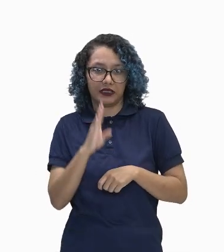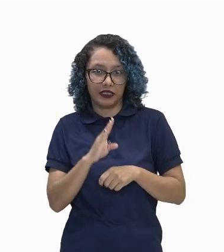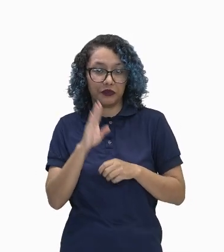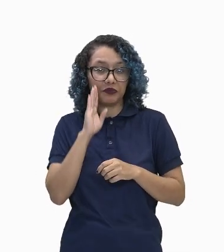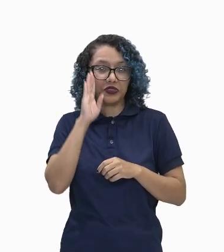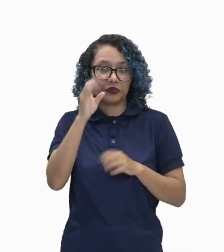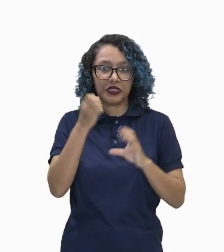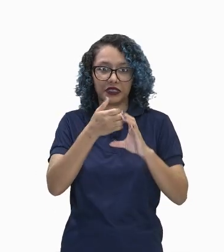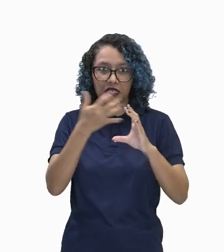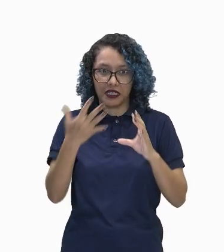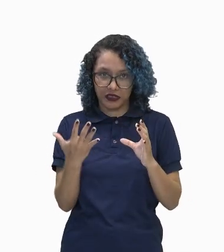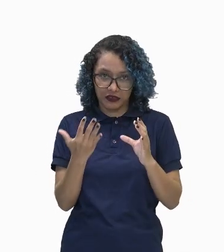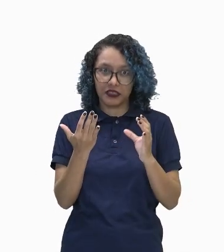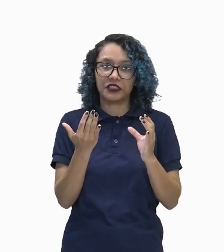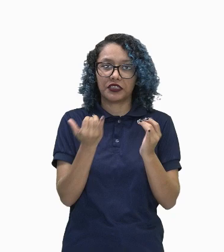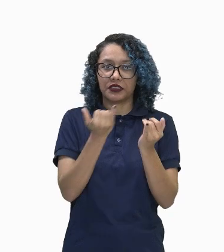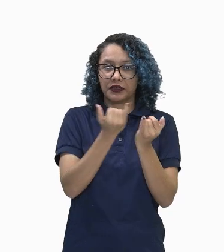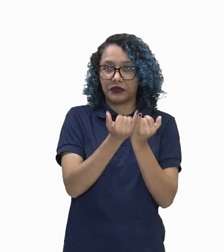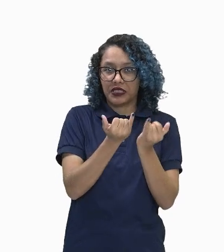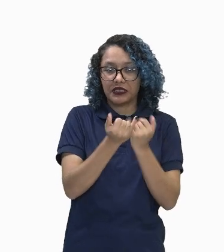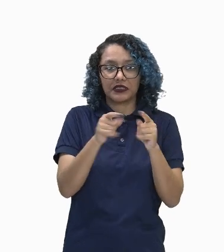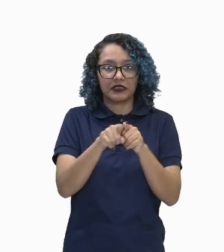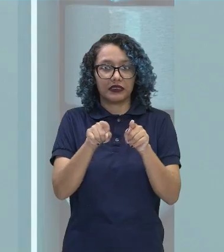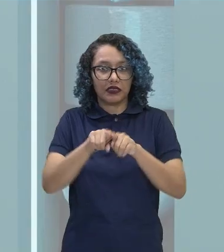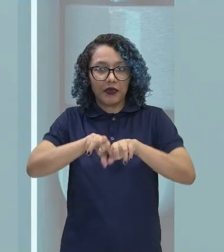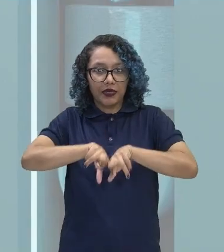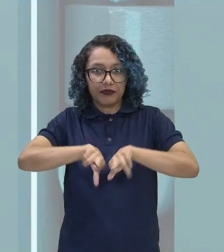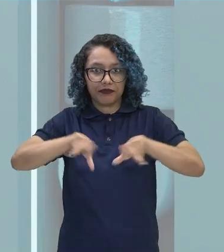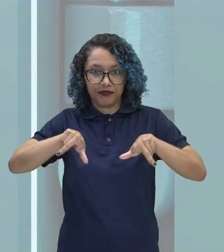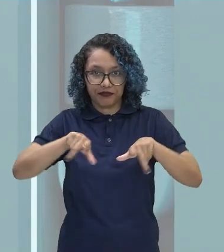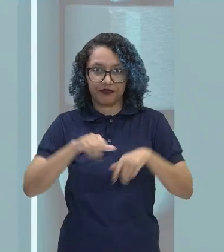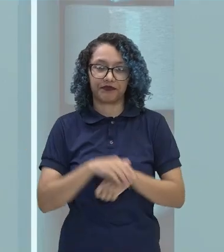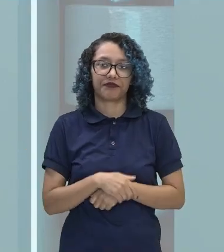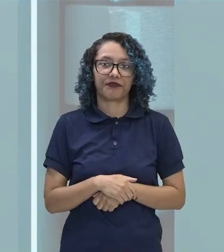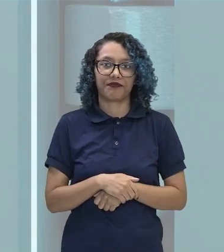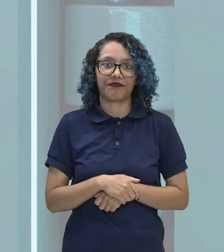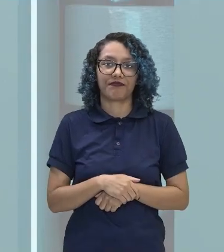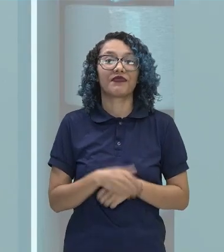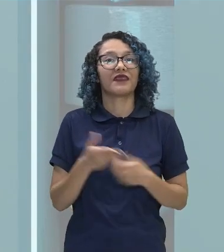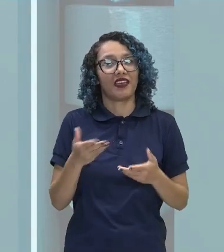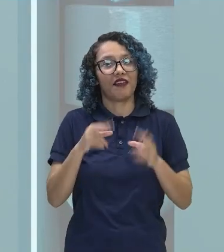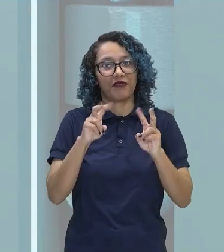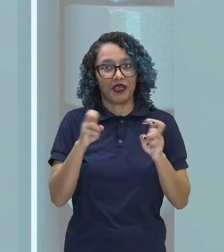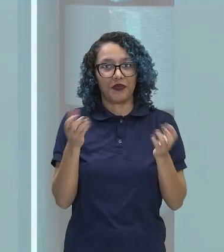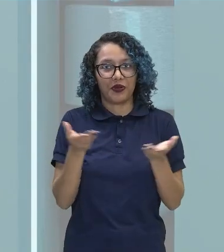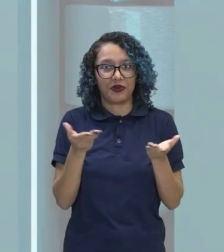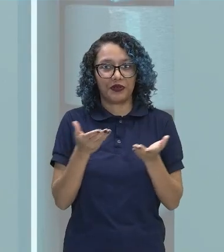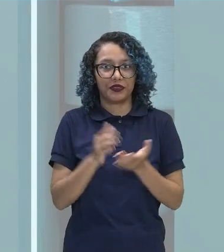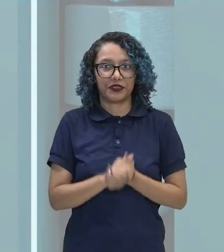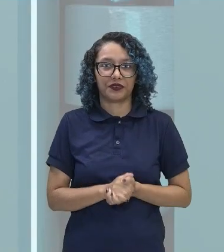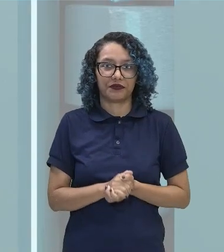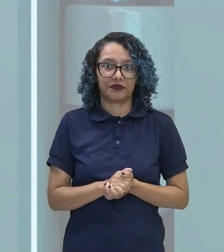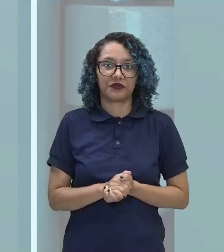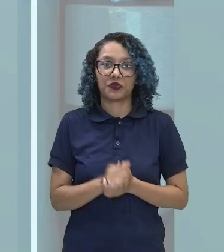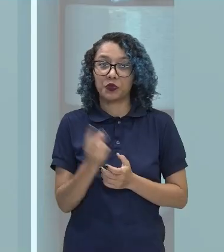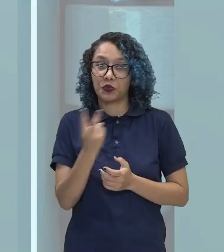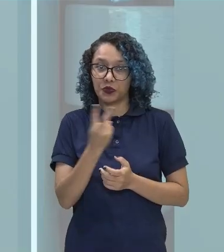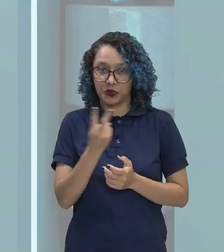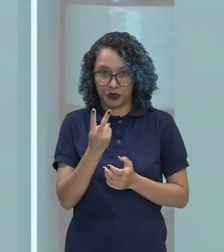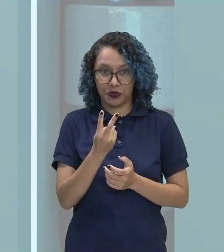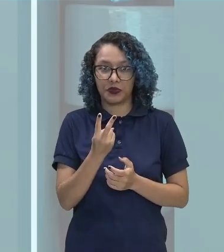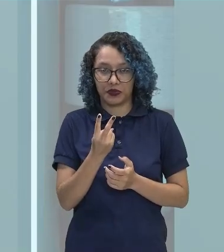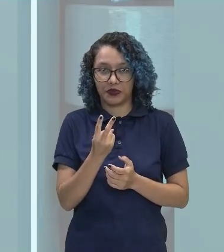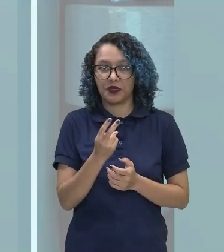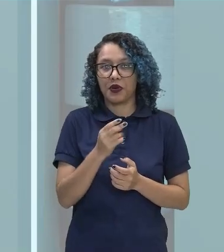principais semelhanças e dessemelhanças. Então, é o que nós vamos ver hoje. Vamos trabalhar as duas,